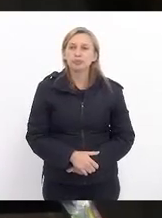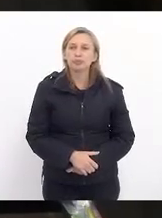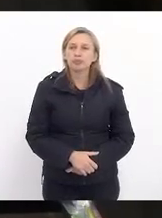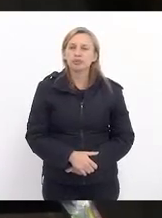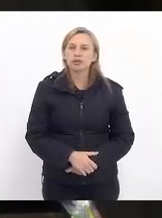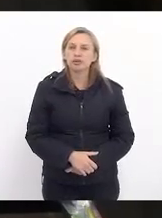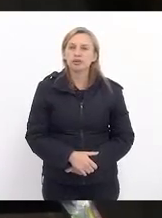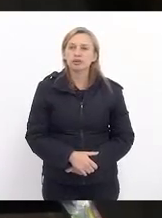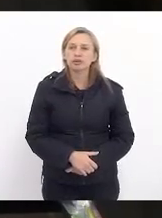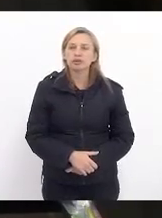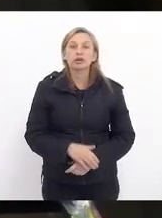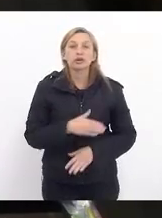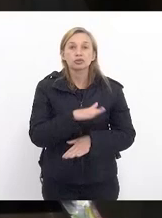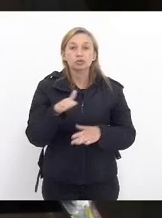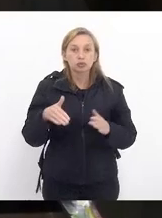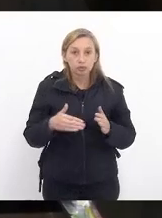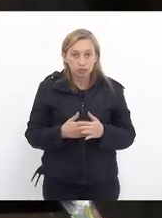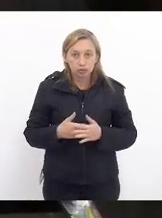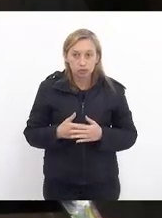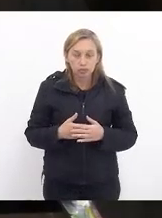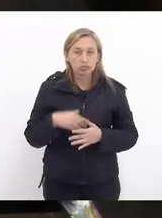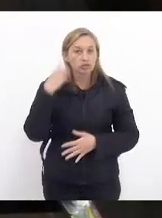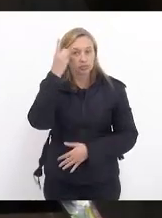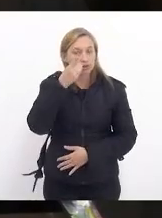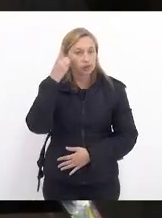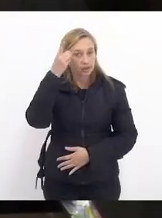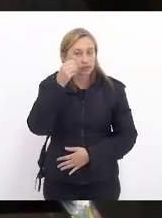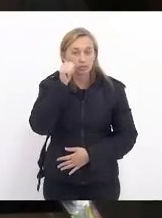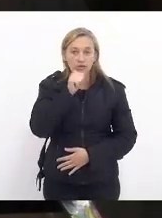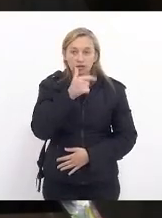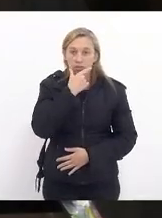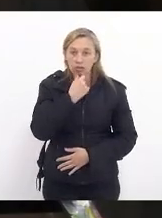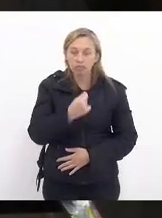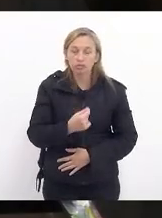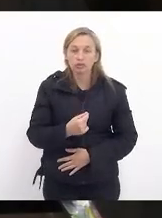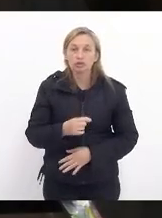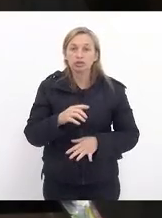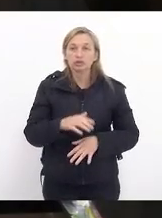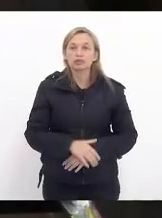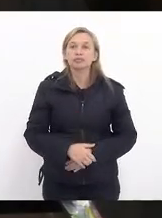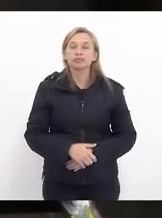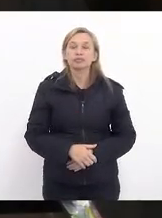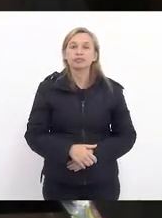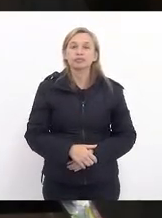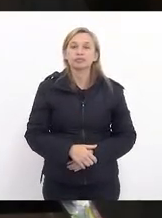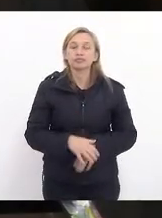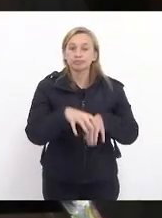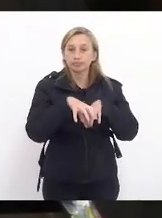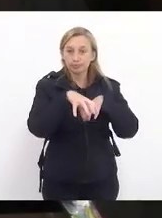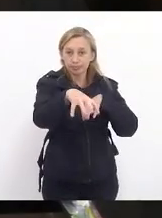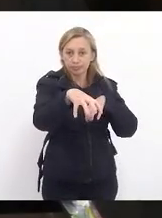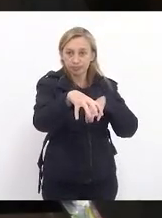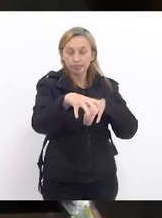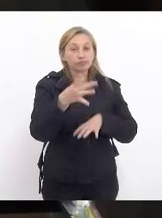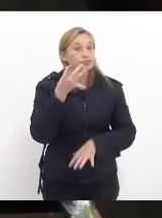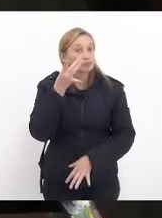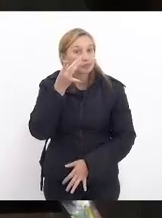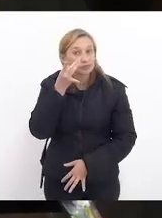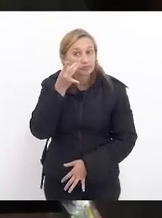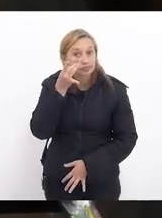a senhora esses senhores deputados que nos assistem de forma